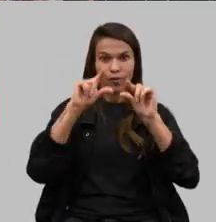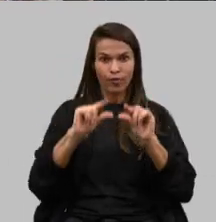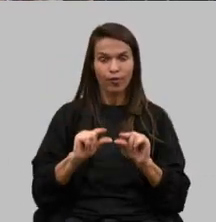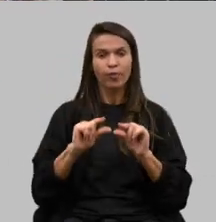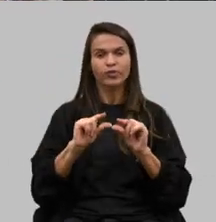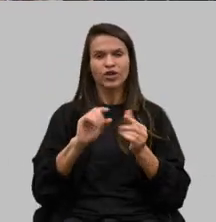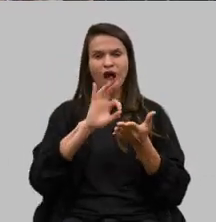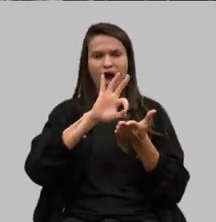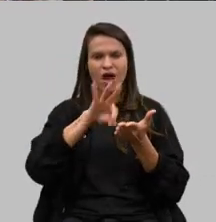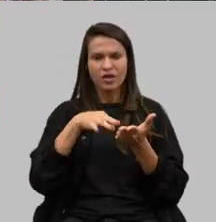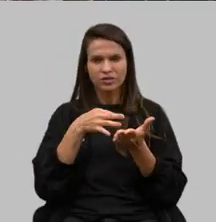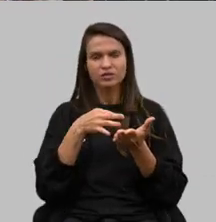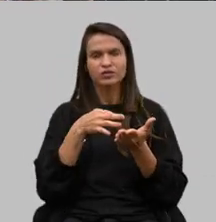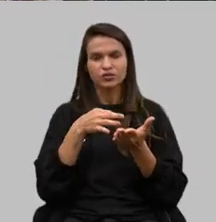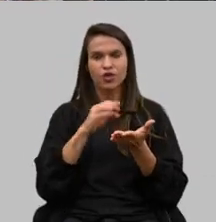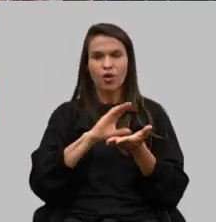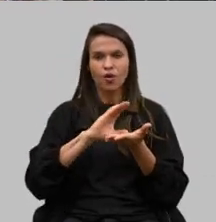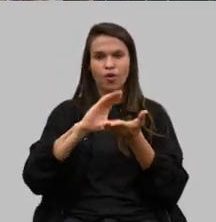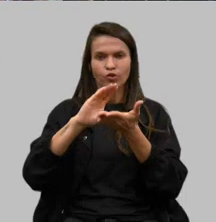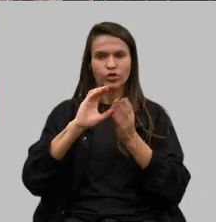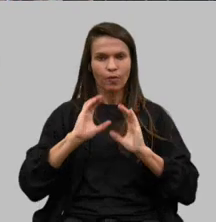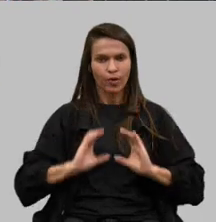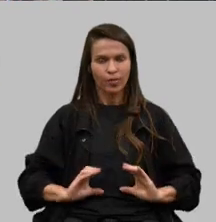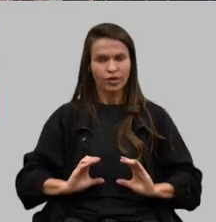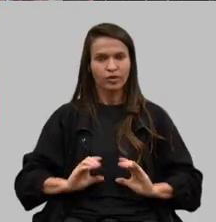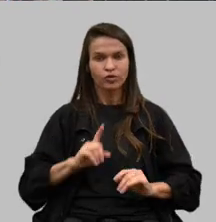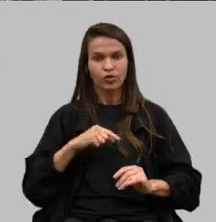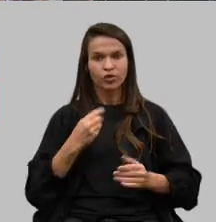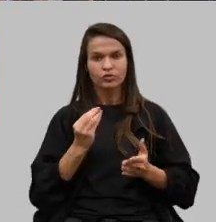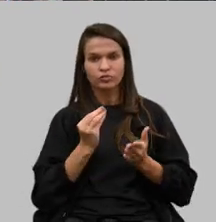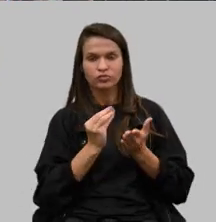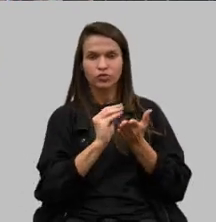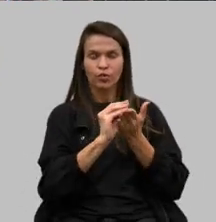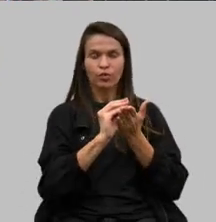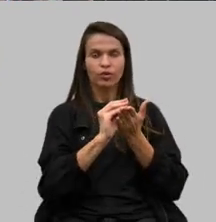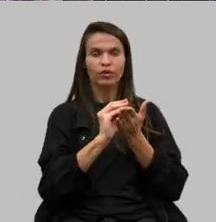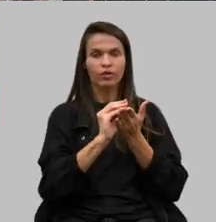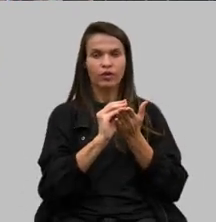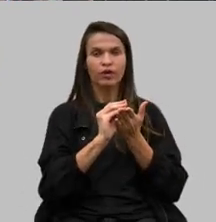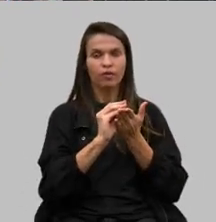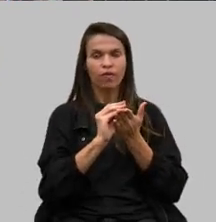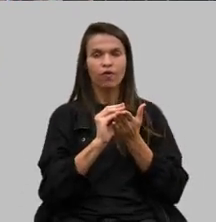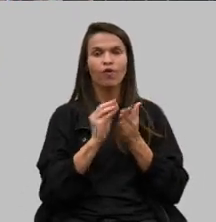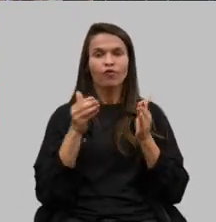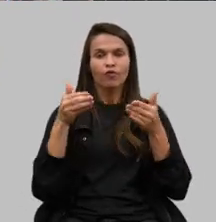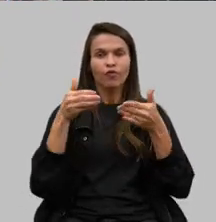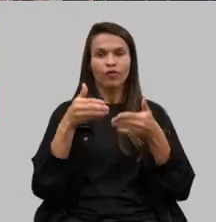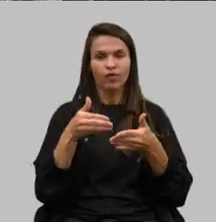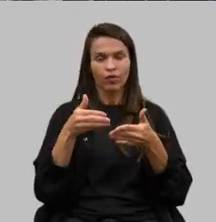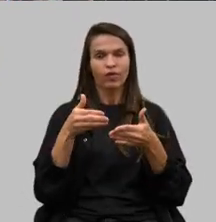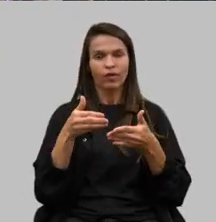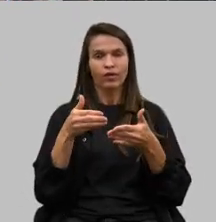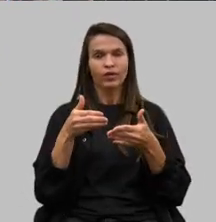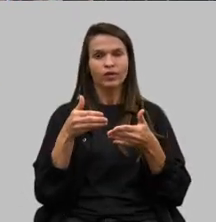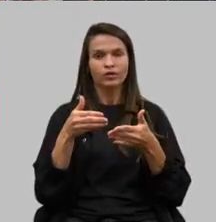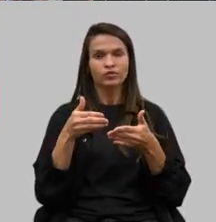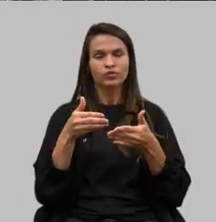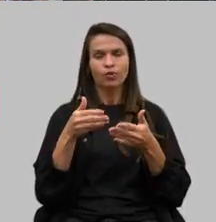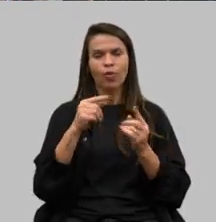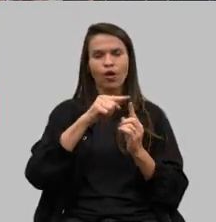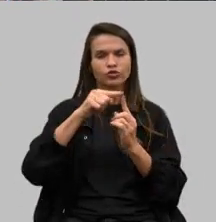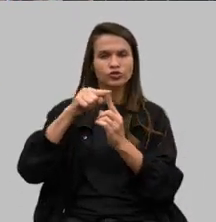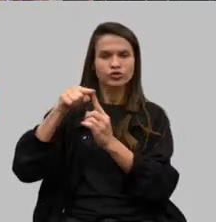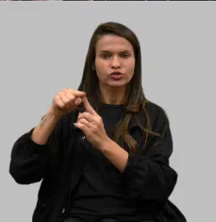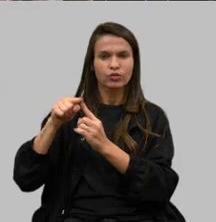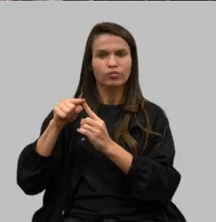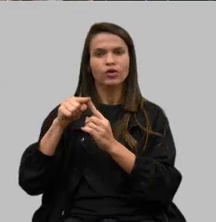assinaturas de tema de ajustamento e conduta porque nós estamos colocando um instrumento na função a qual ele se destina o tac não pode ser um